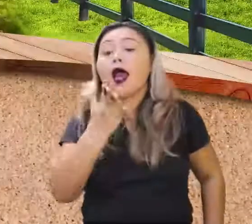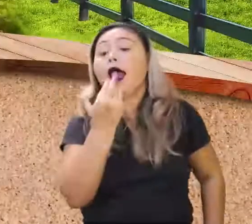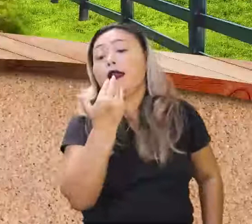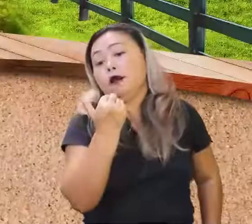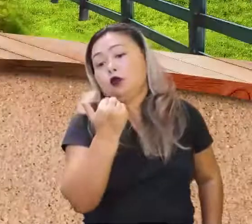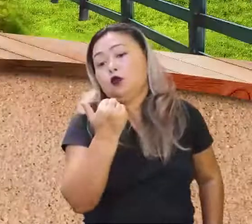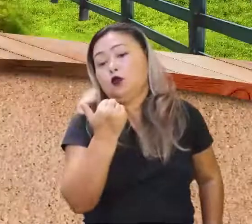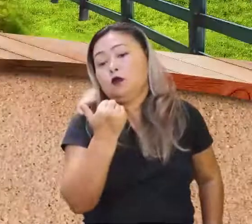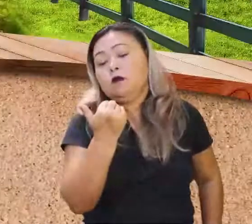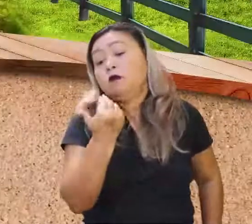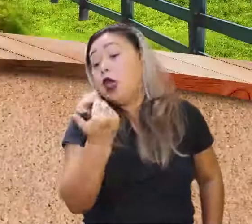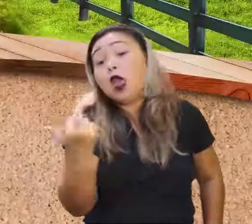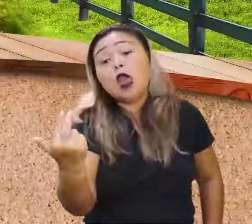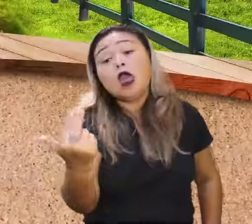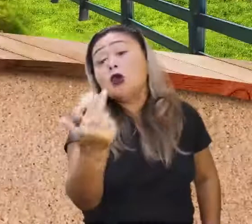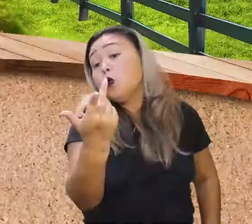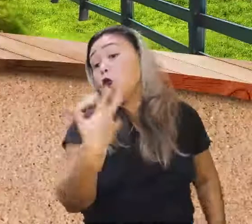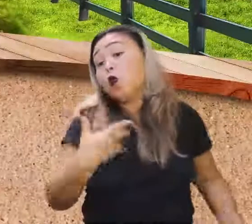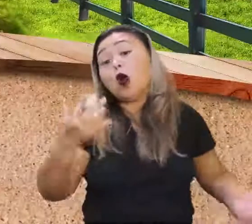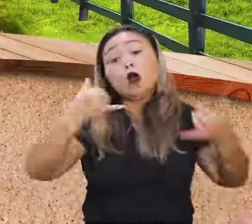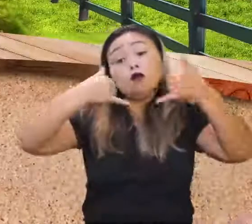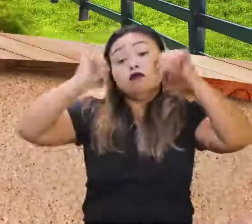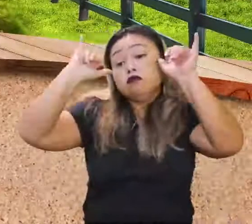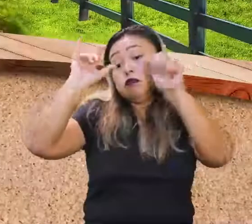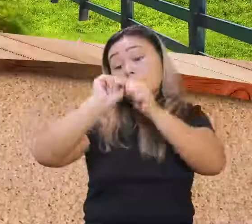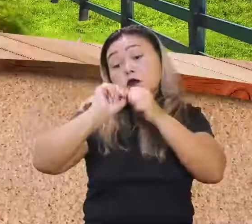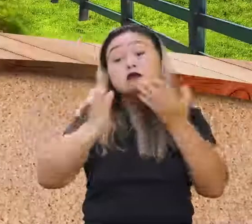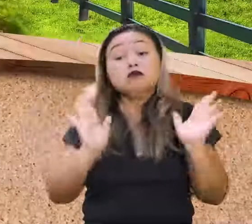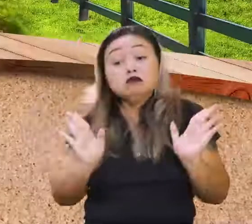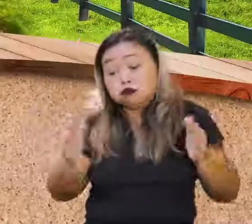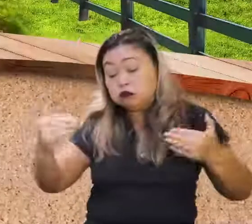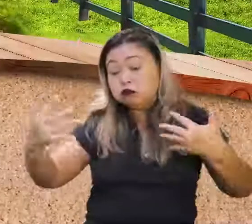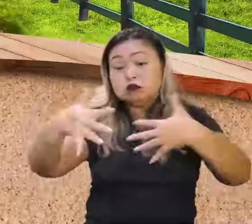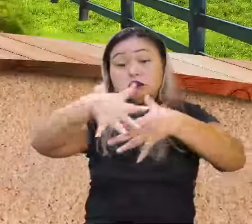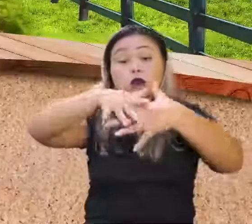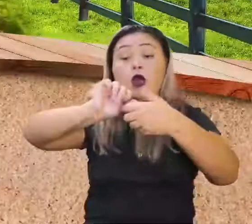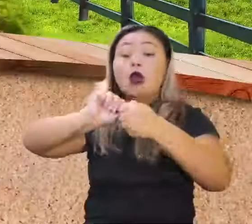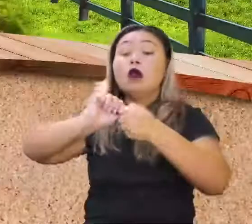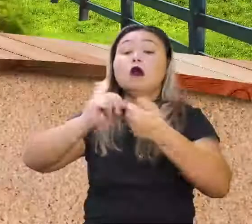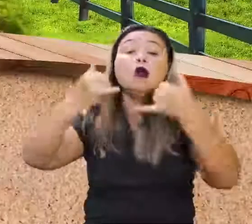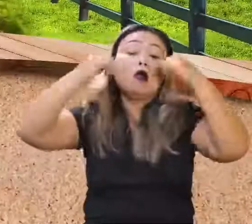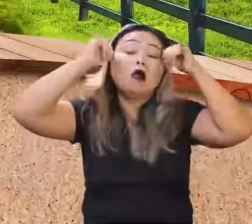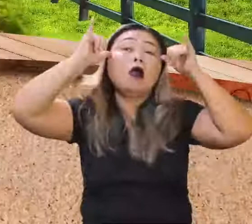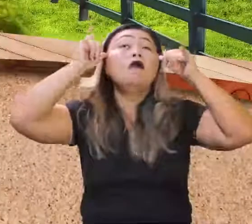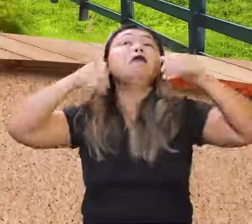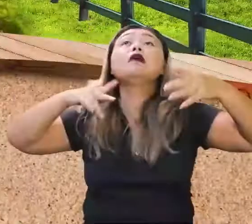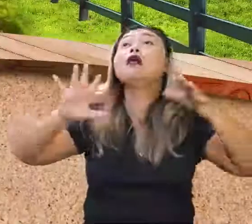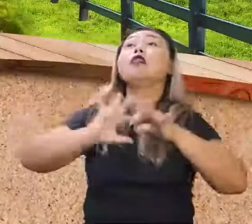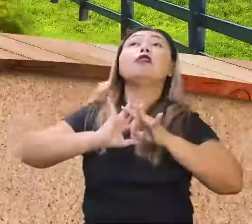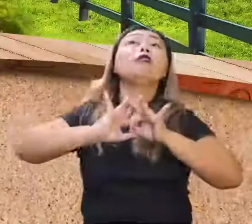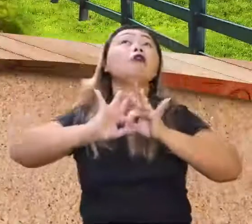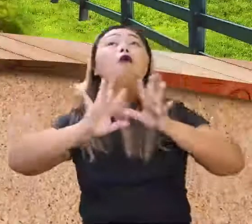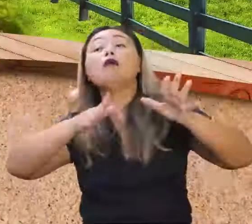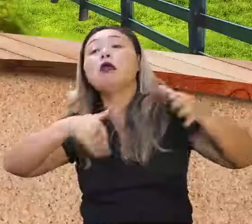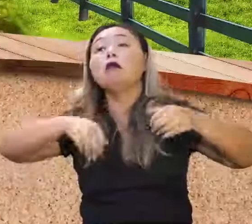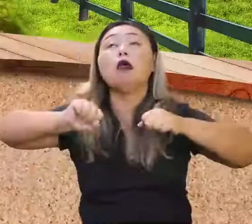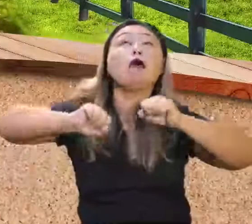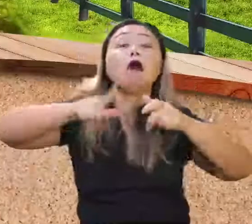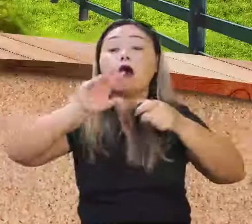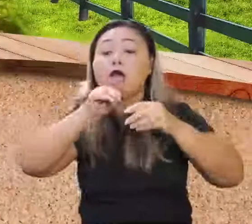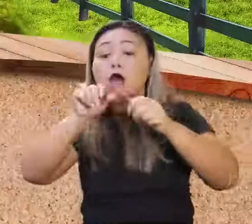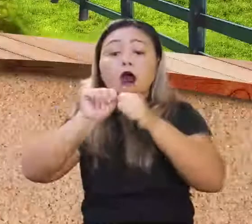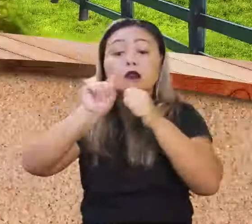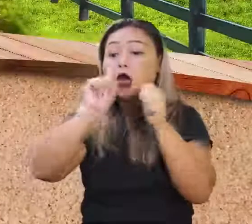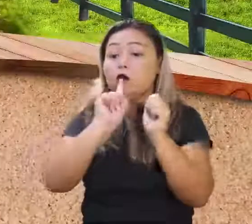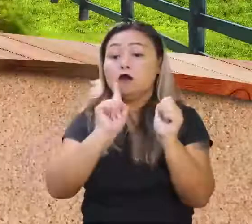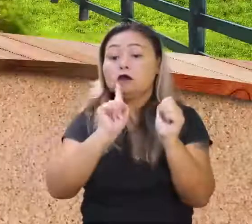alimento. É igual criação de gado, no sistema intensivo. O animal não fica pastando, andando na área aberta ou